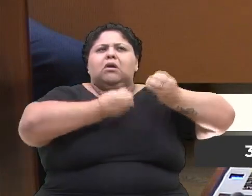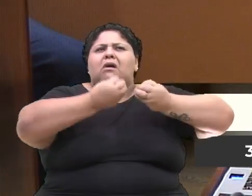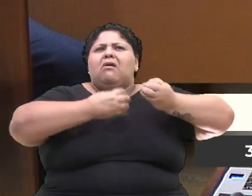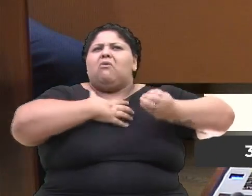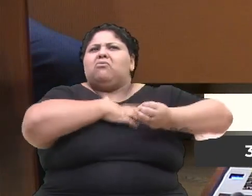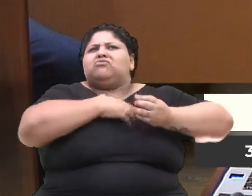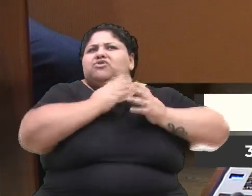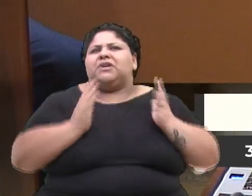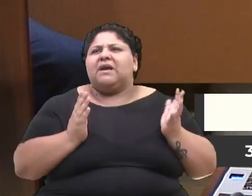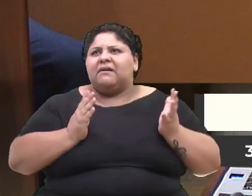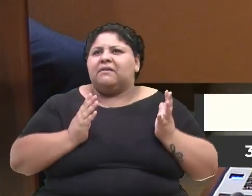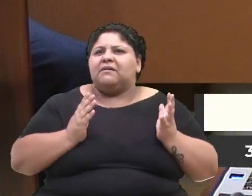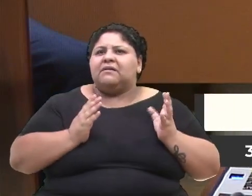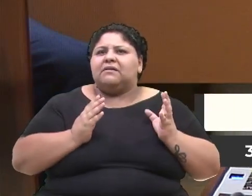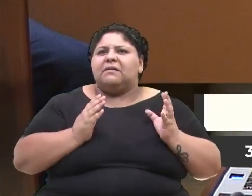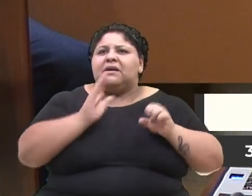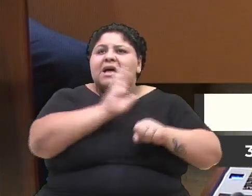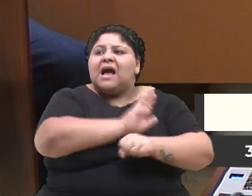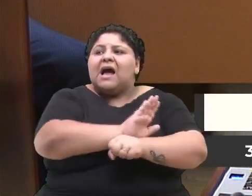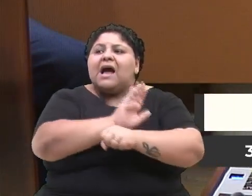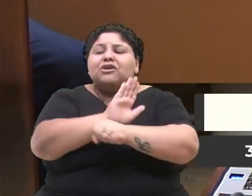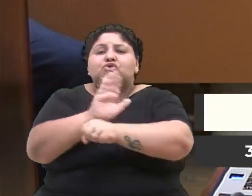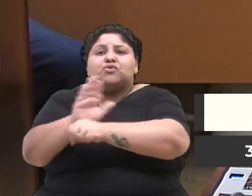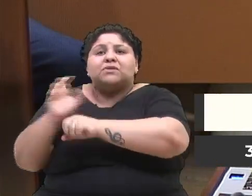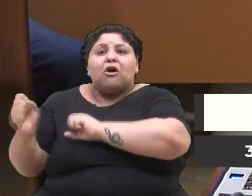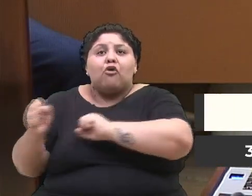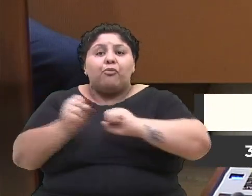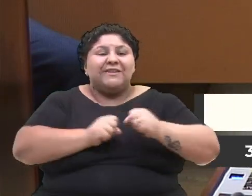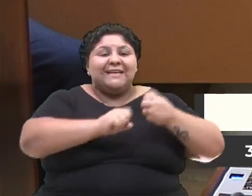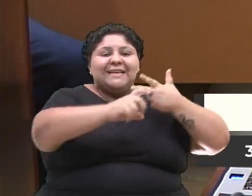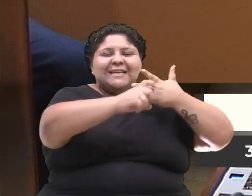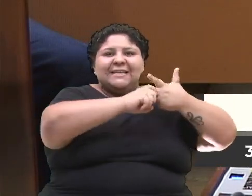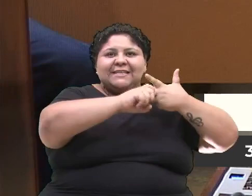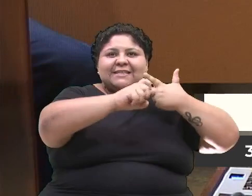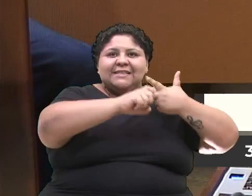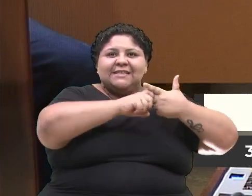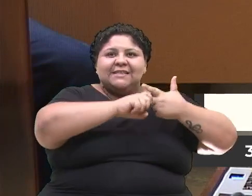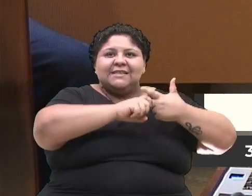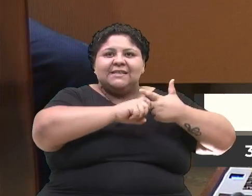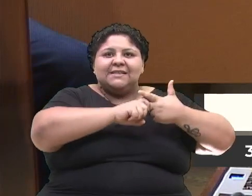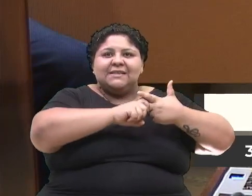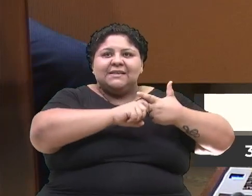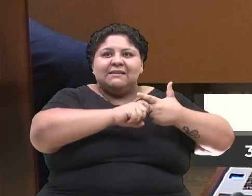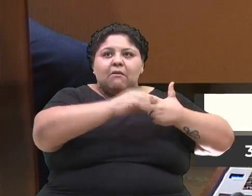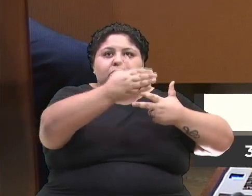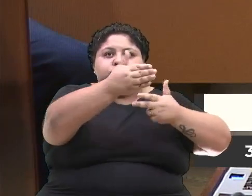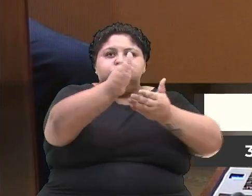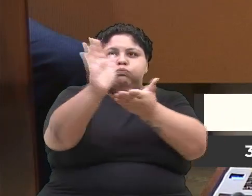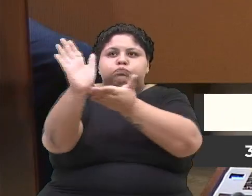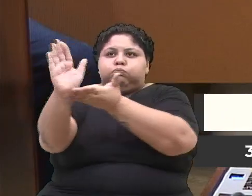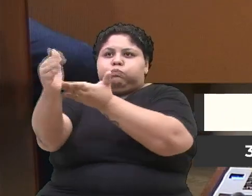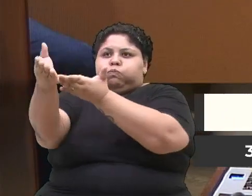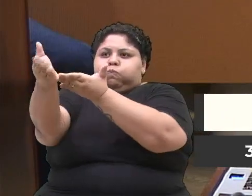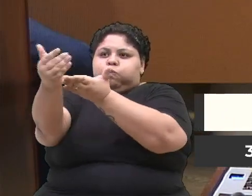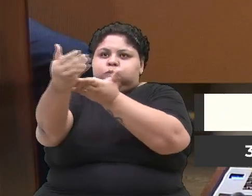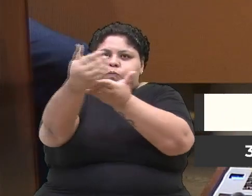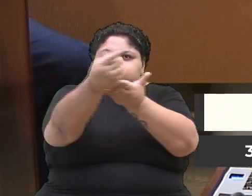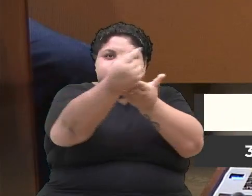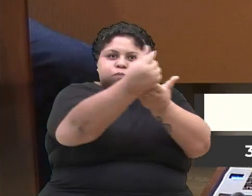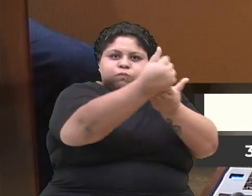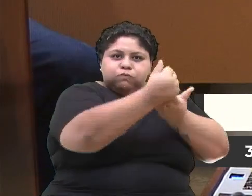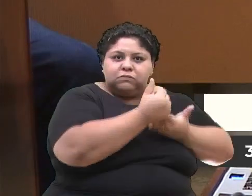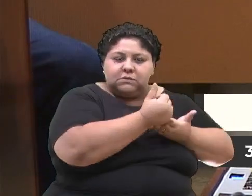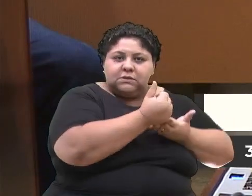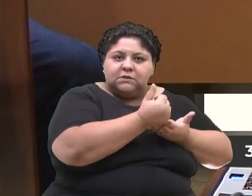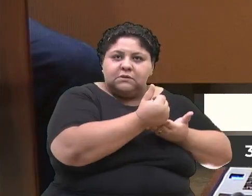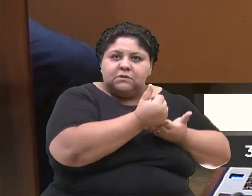outra, ajudar o poder executivo a arrecadar esses fundos. Como a gente já tem feito